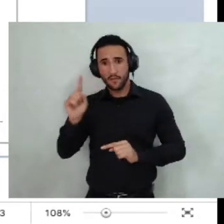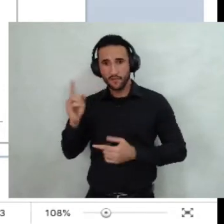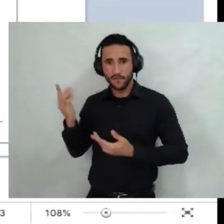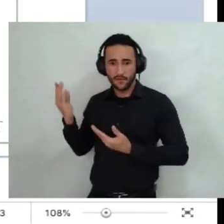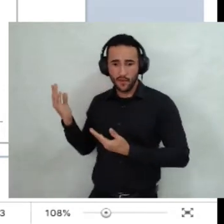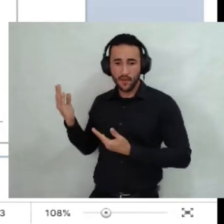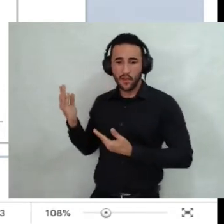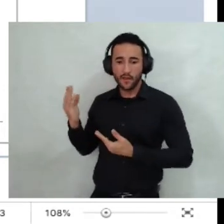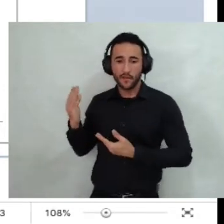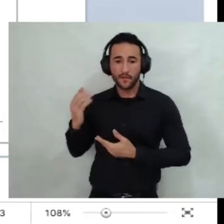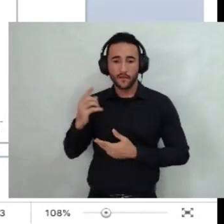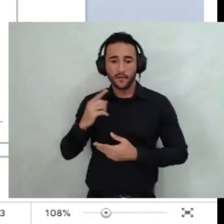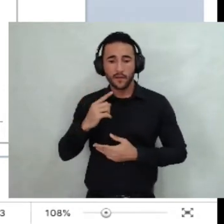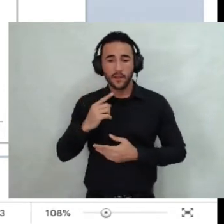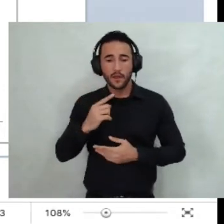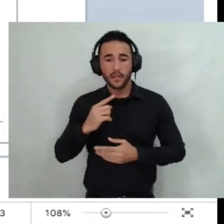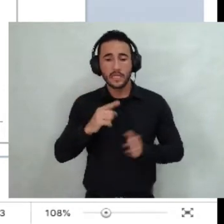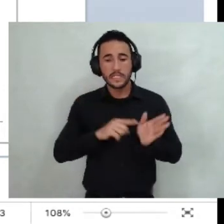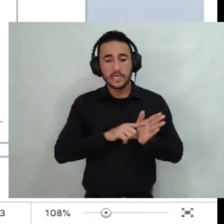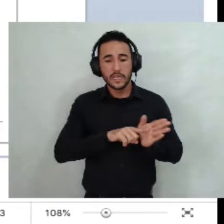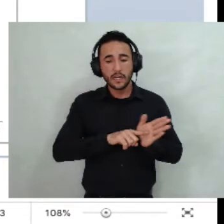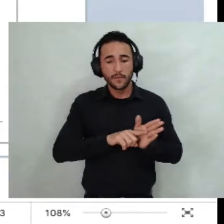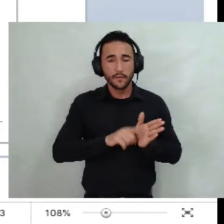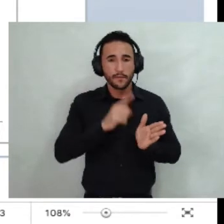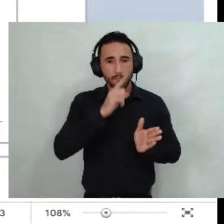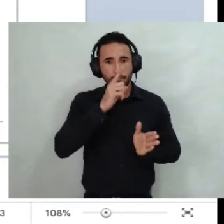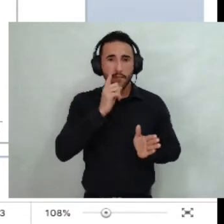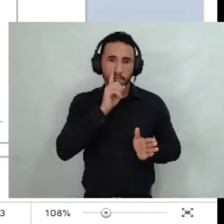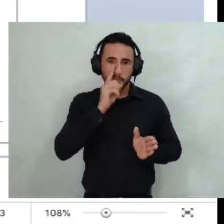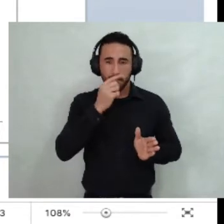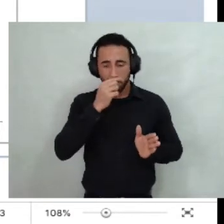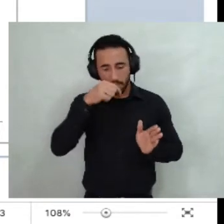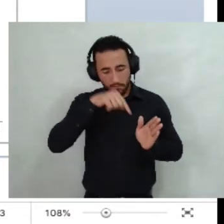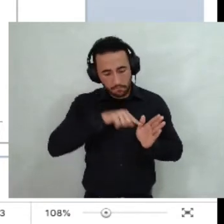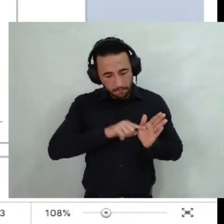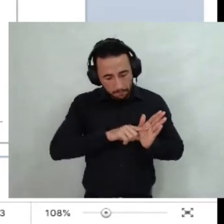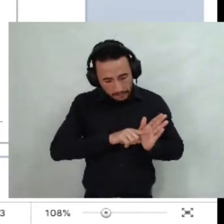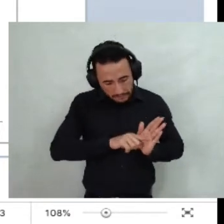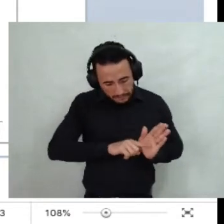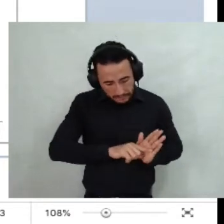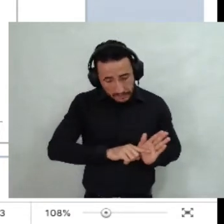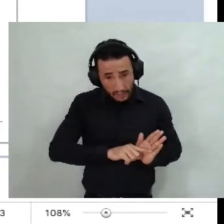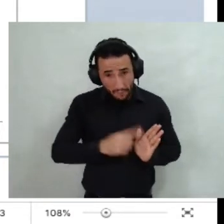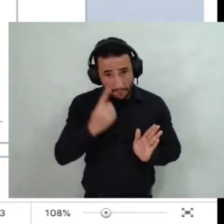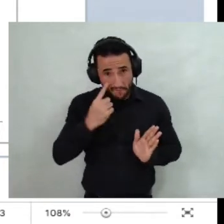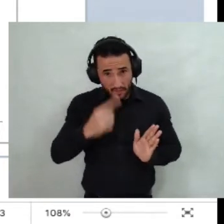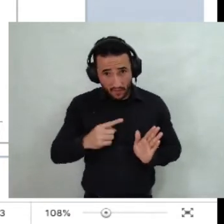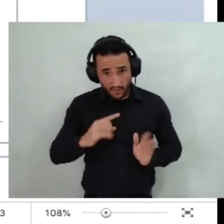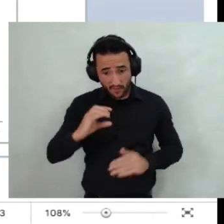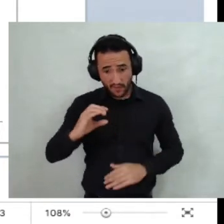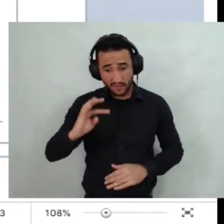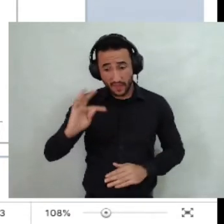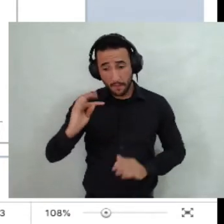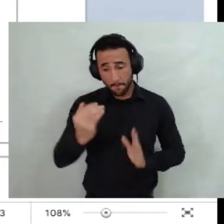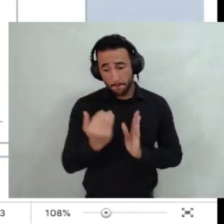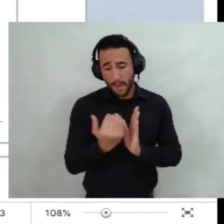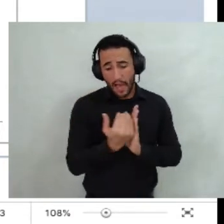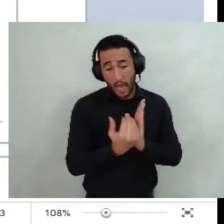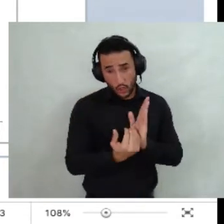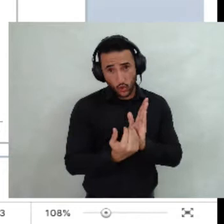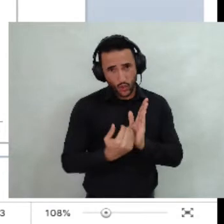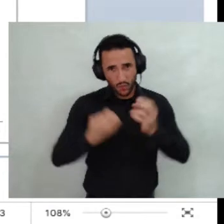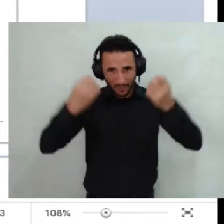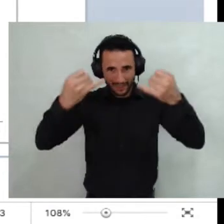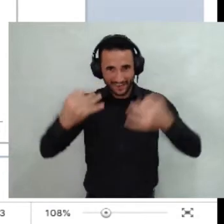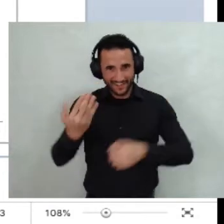nasofaringe, aqui um SWAB de orofaringe, e aqui a gente vê, estão vendo, um CT mais baixo, aquilo que eu comentei, né?